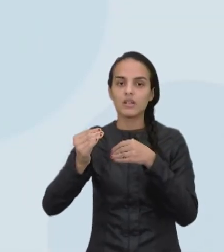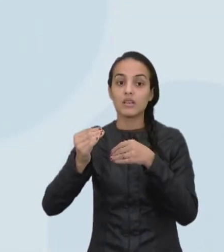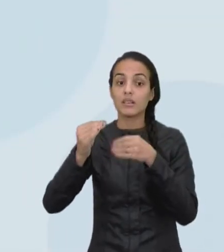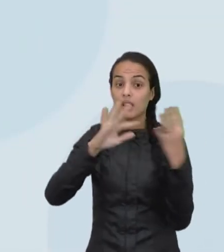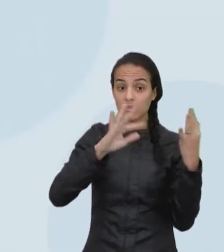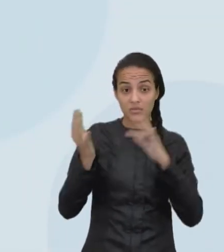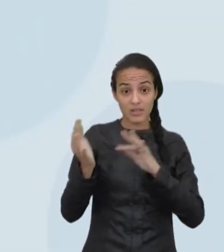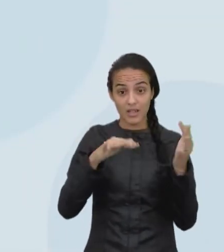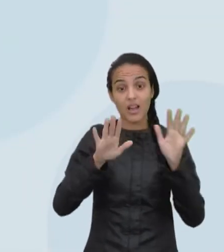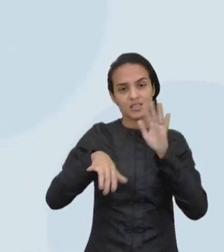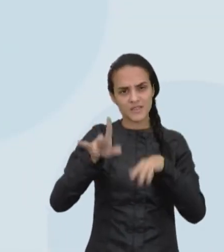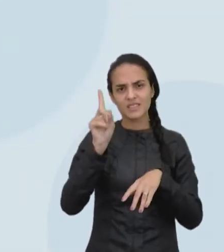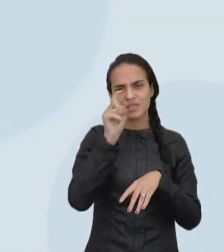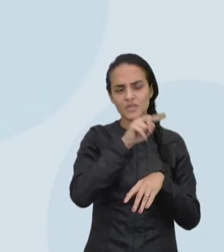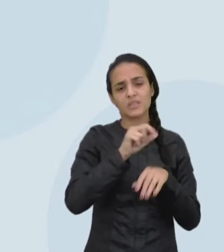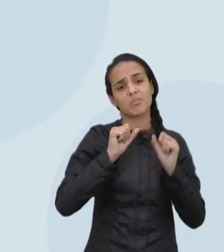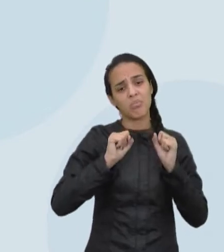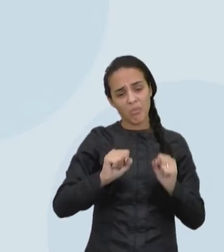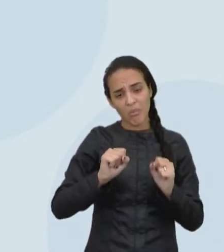problemático e sempre causa